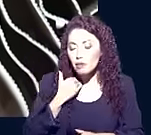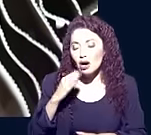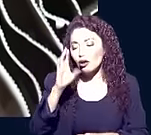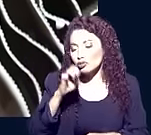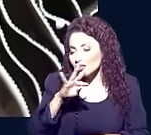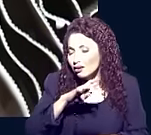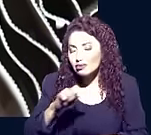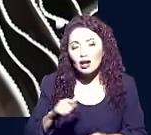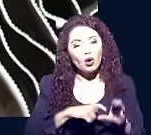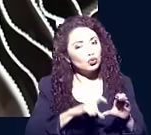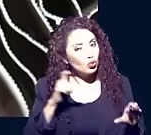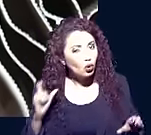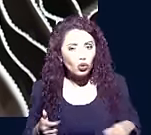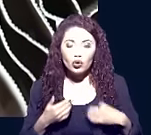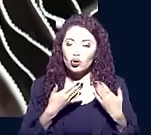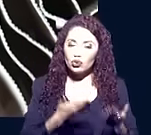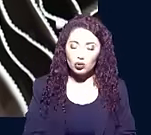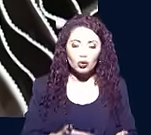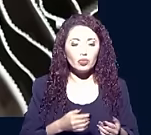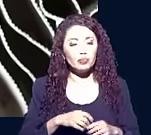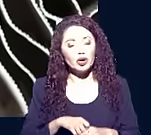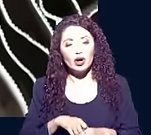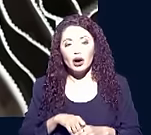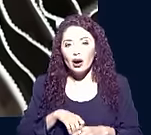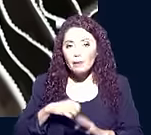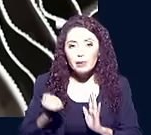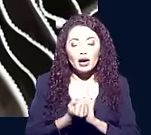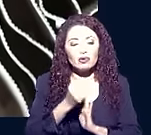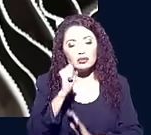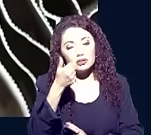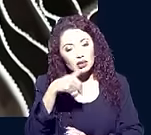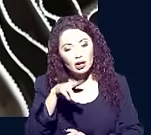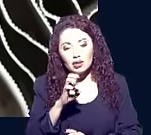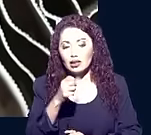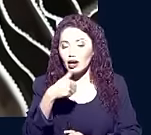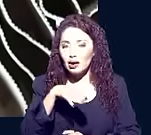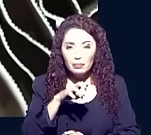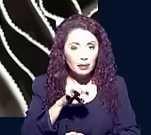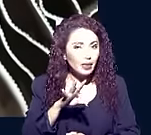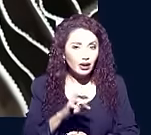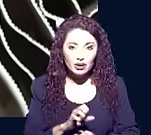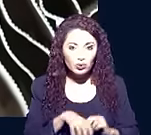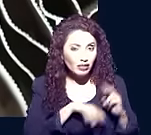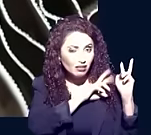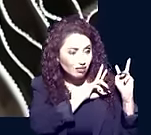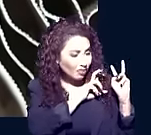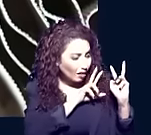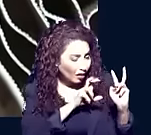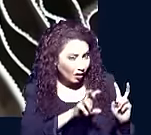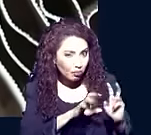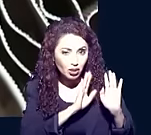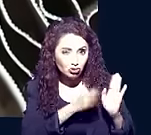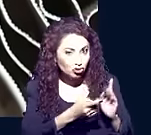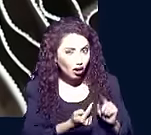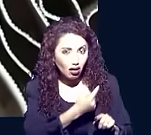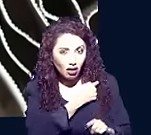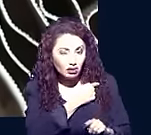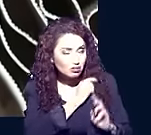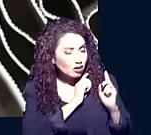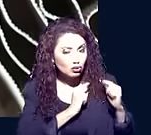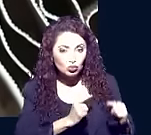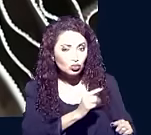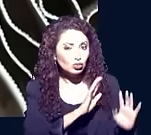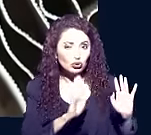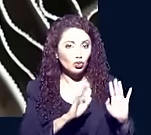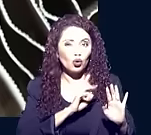reforma trabalhista Marco do saneamento essas coisas desse tipo não é base ou oposição